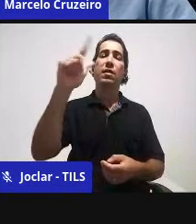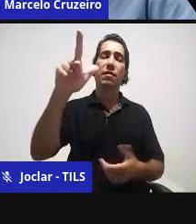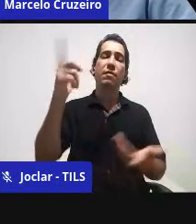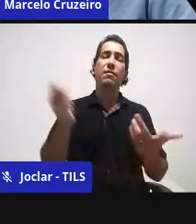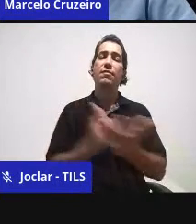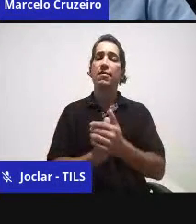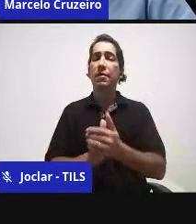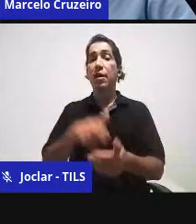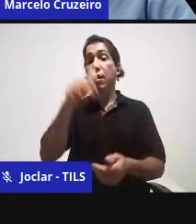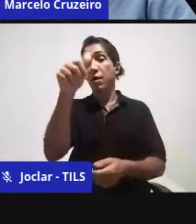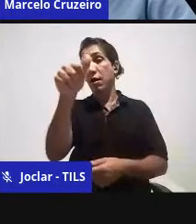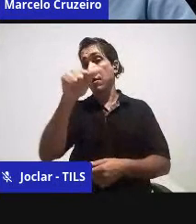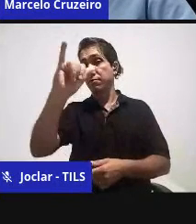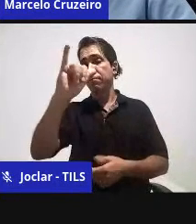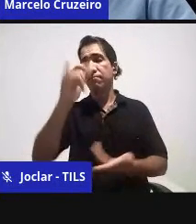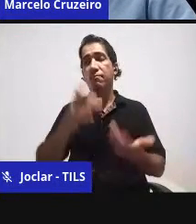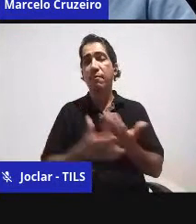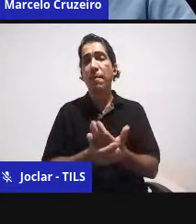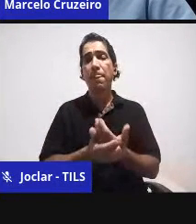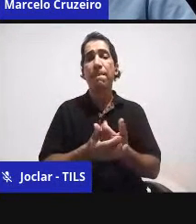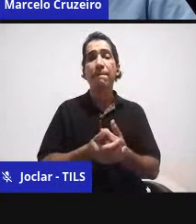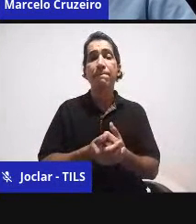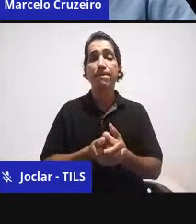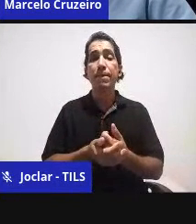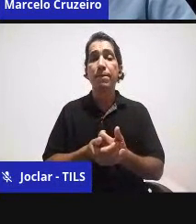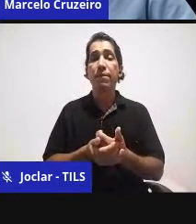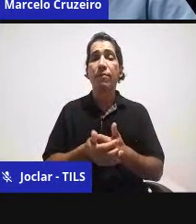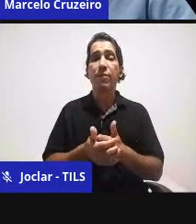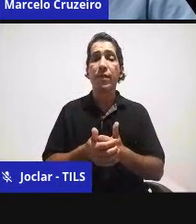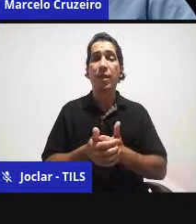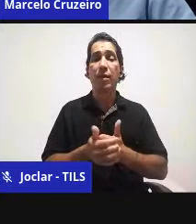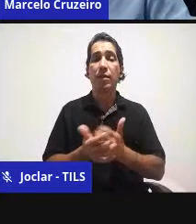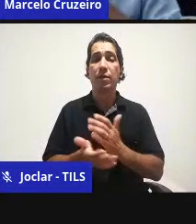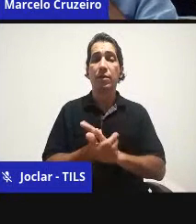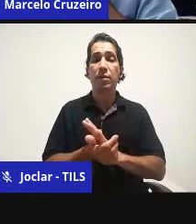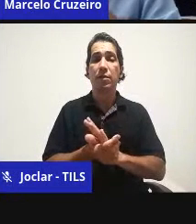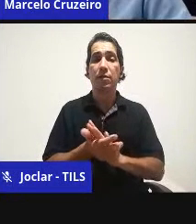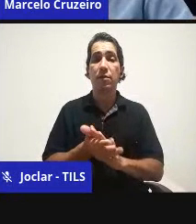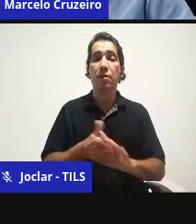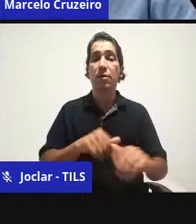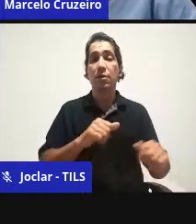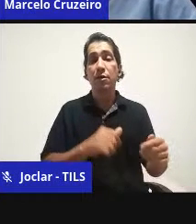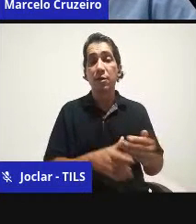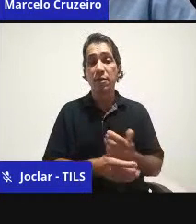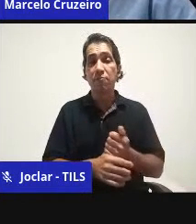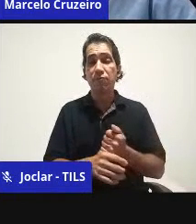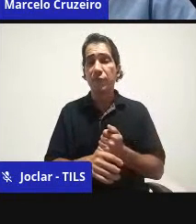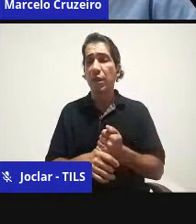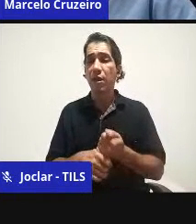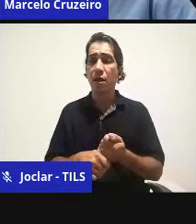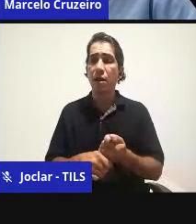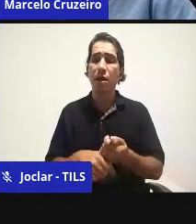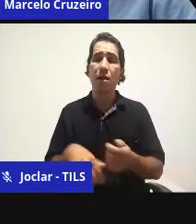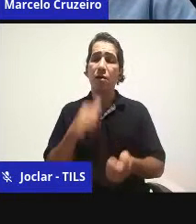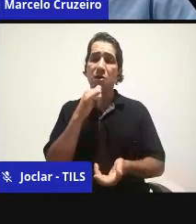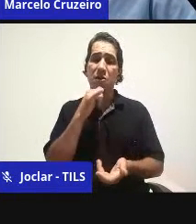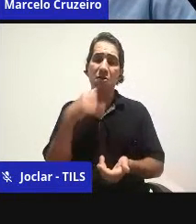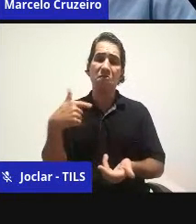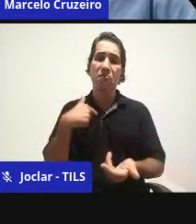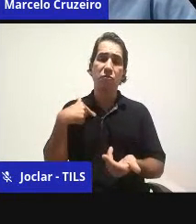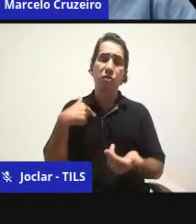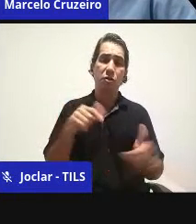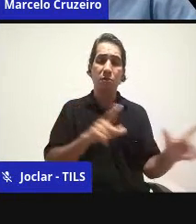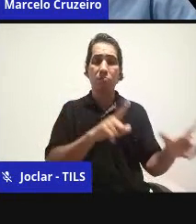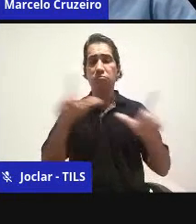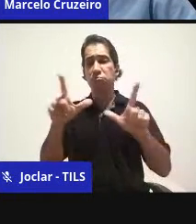que é o que eu vou ater para vocês aqui agora, no caso, né, que é o que eu trouxe aqui para vocês, de aplicação da plataforma IoT,